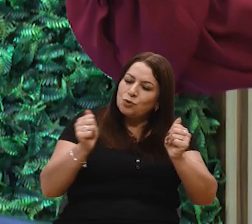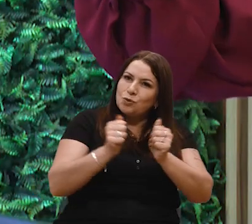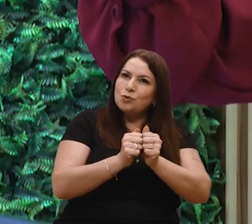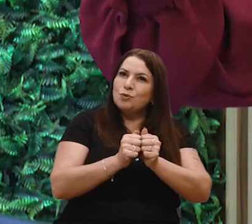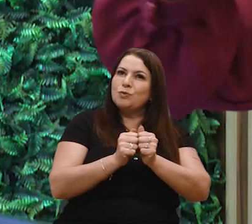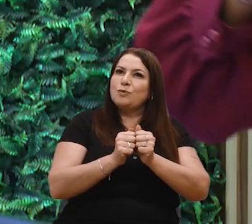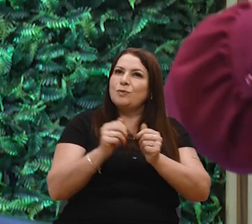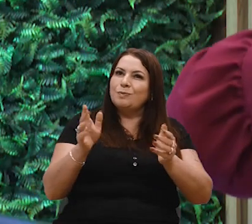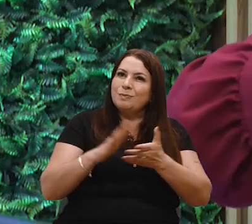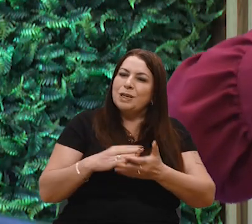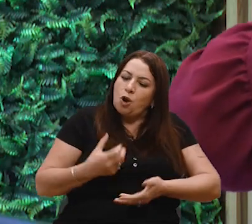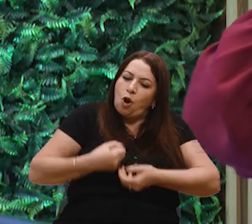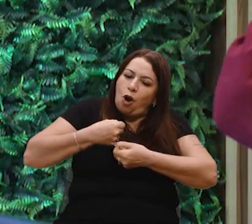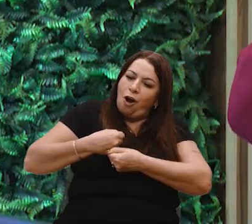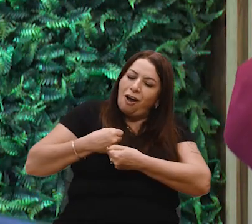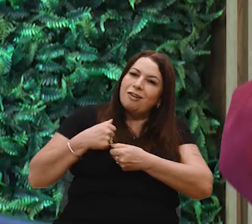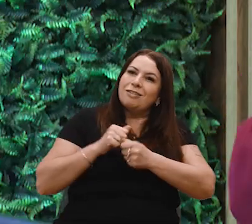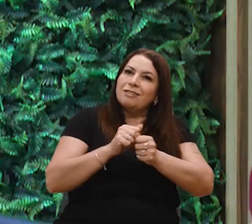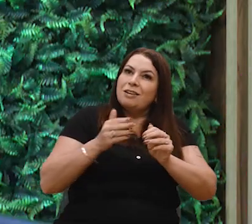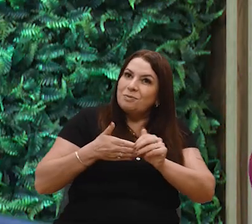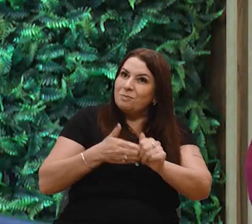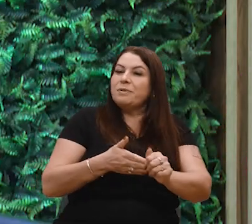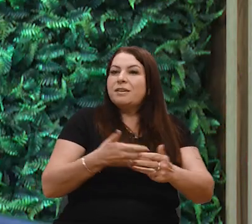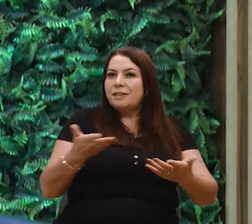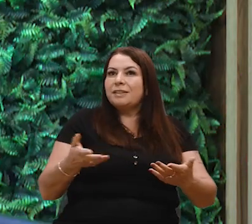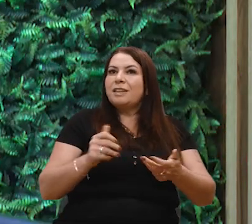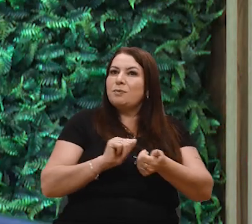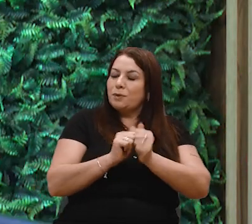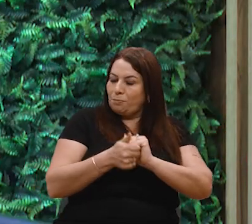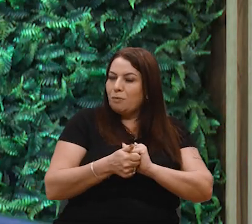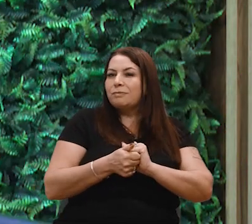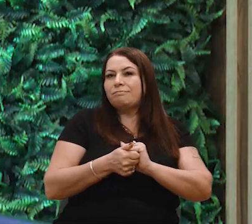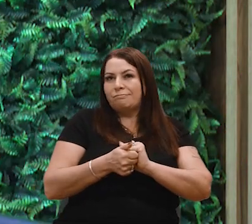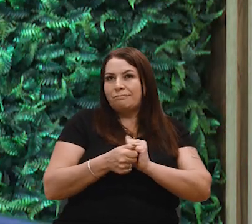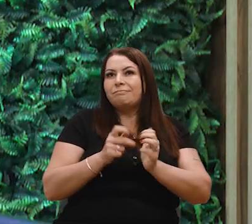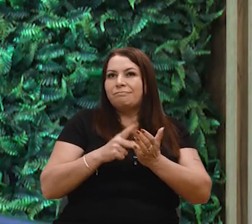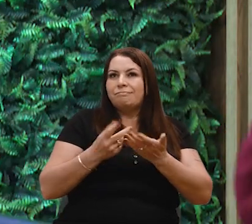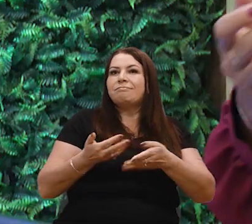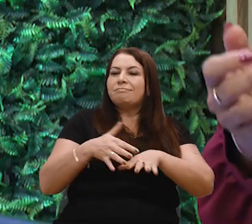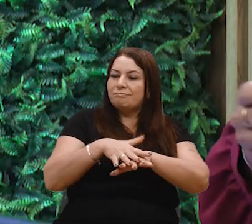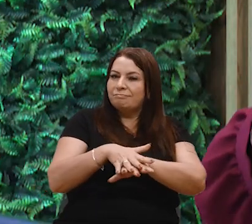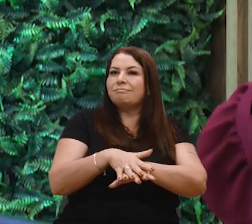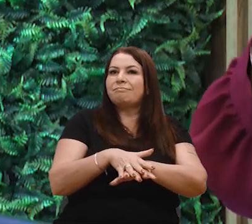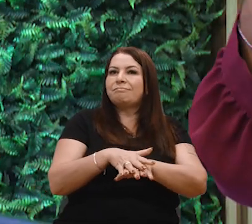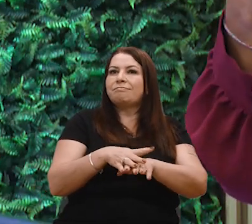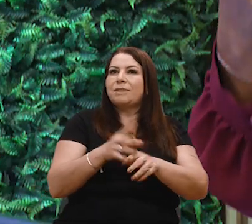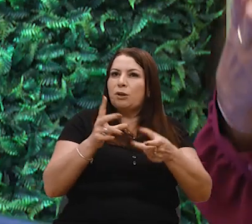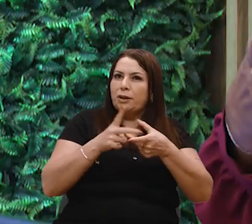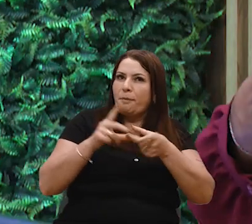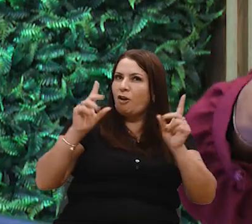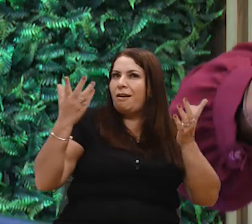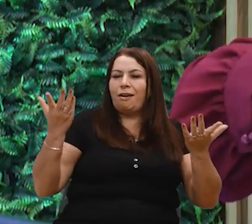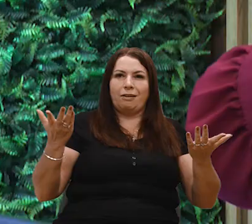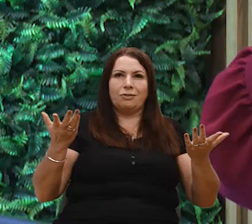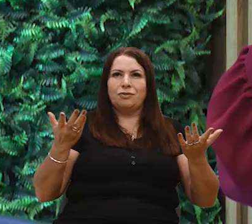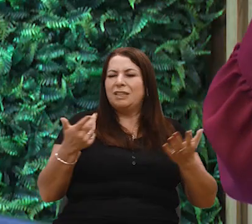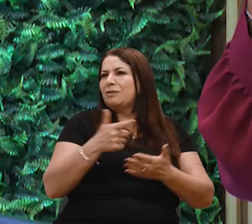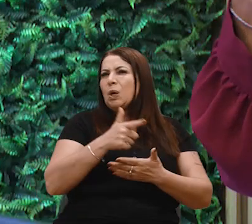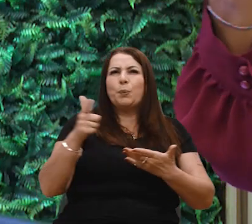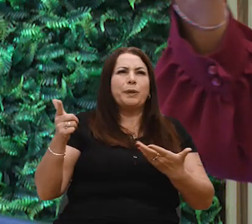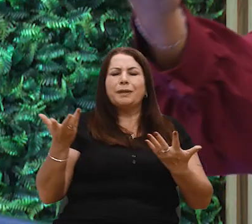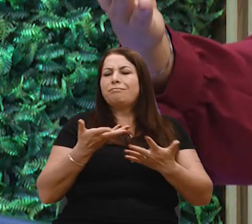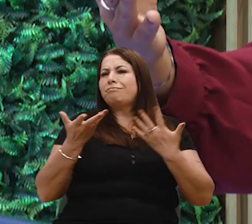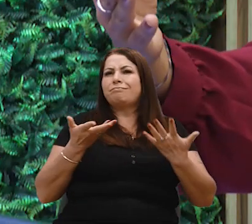o filho vem junto, vem no colo, acompanha. Então é um esporte inclusivo,